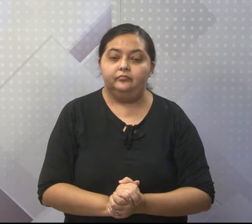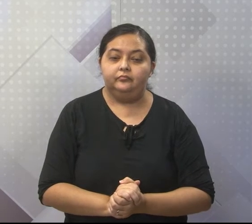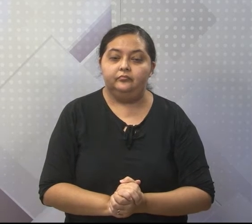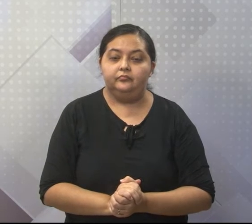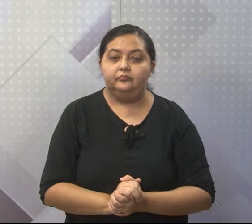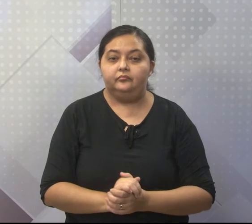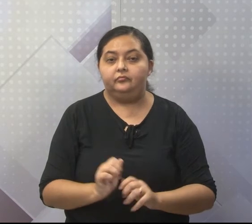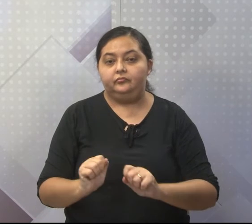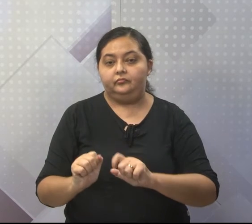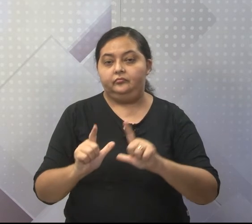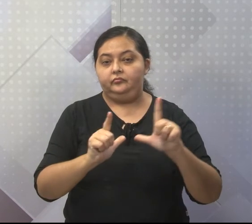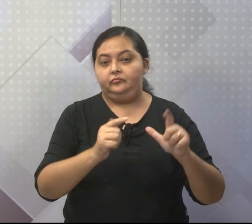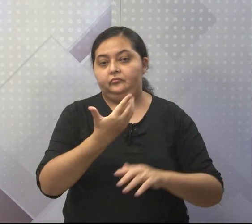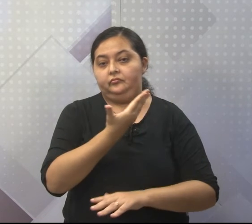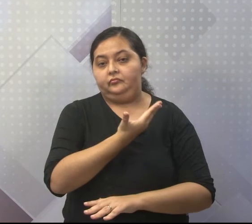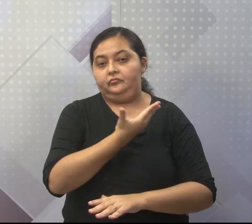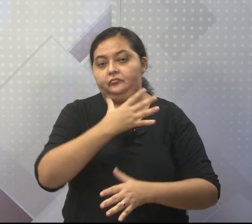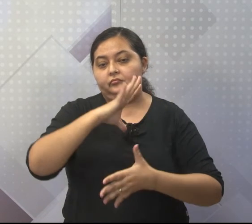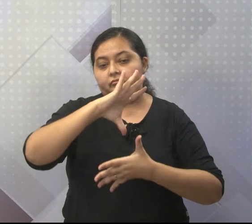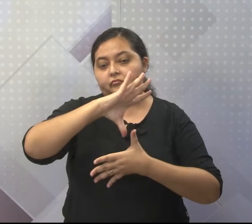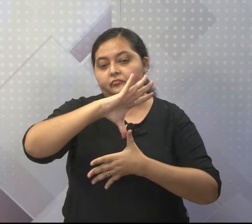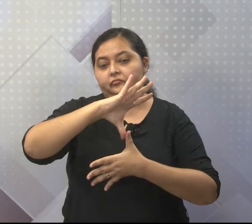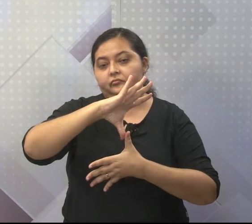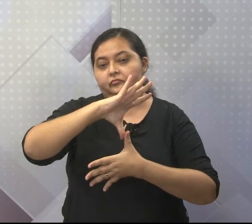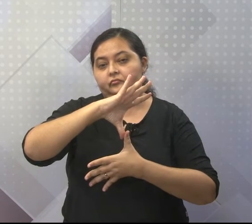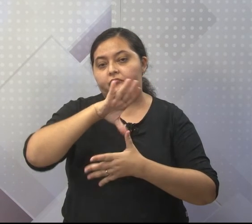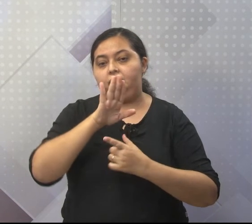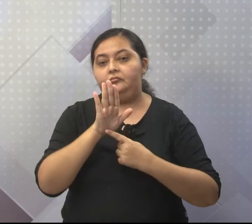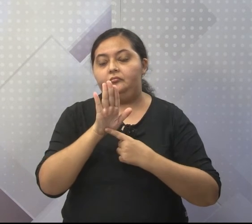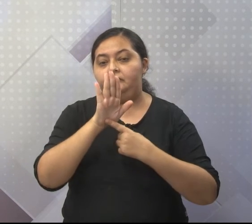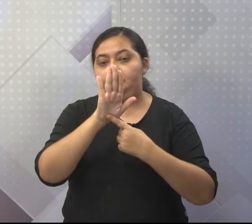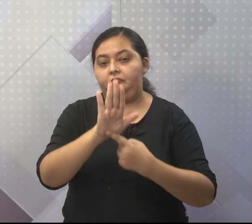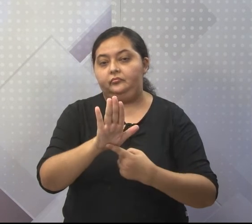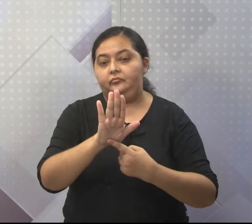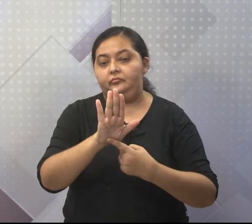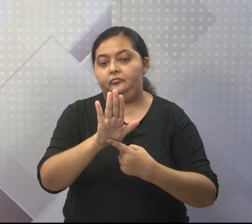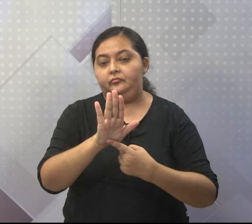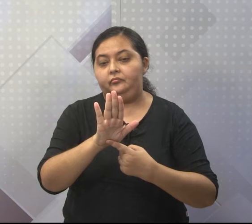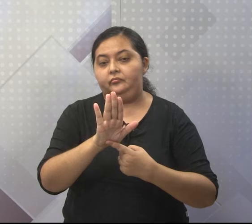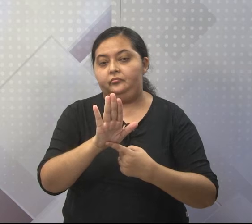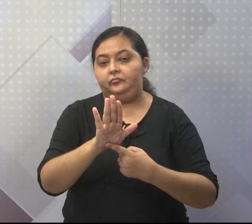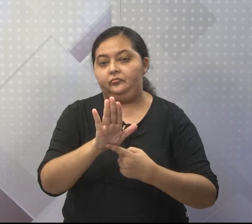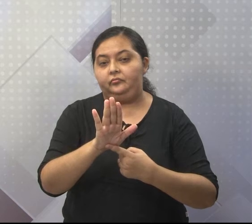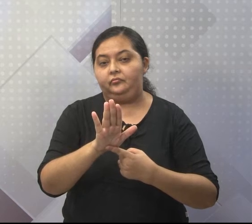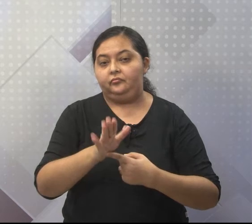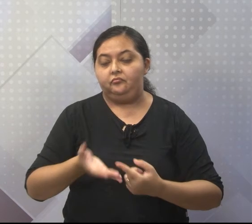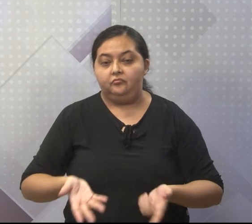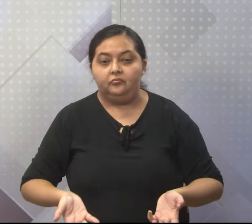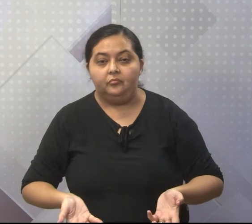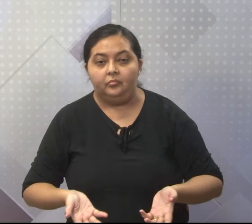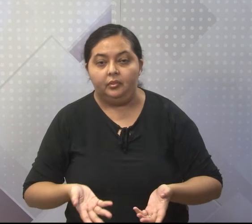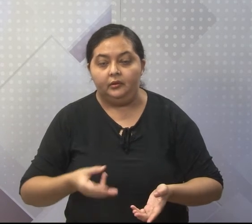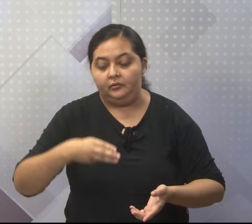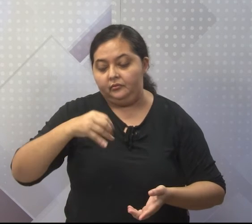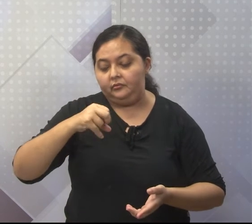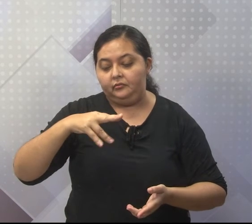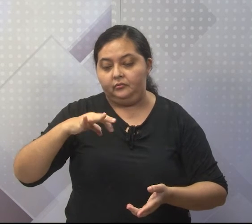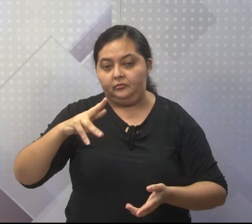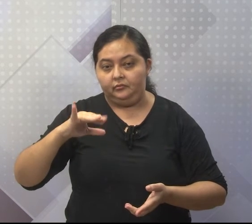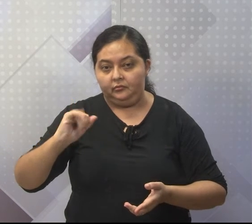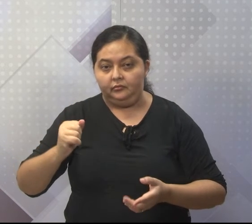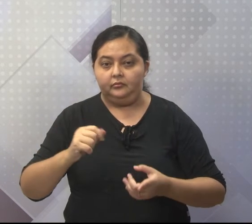eu vou colocar aqui um mapa nenhum mapa mostrando aí as riquezas né minerais